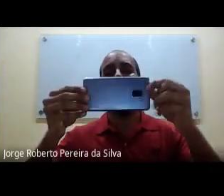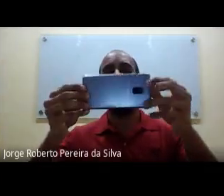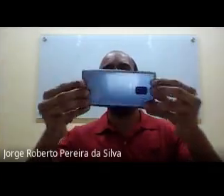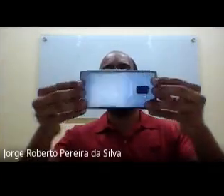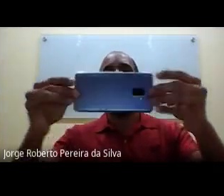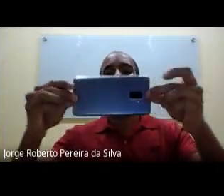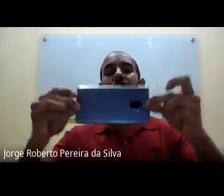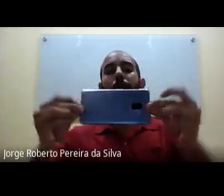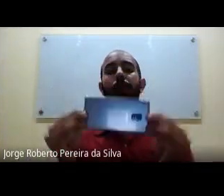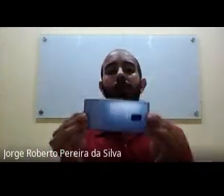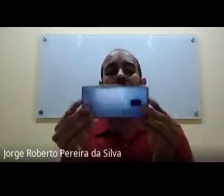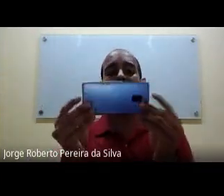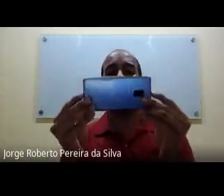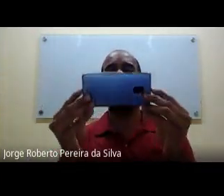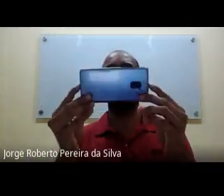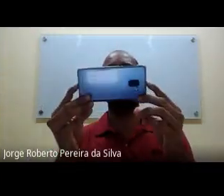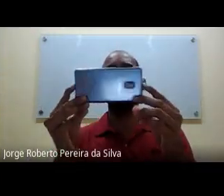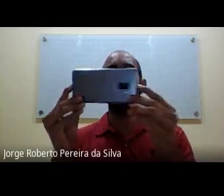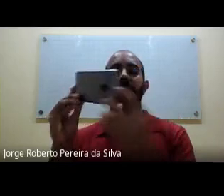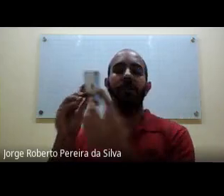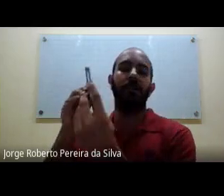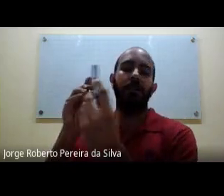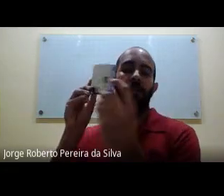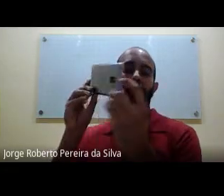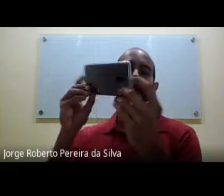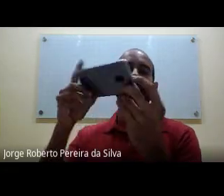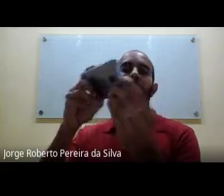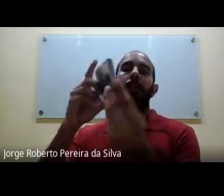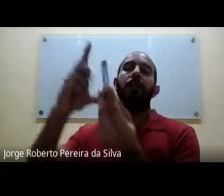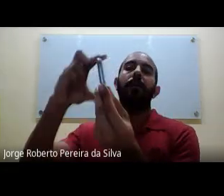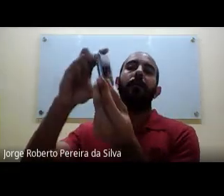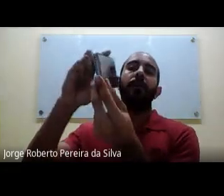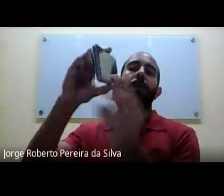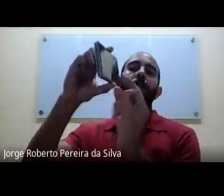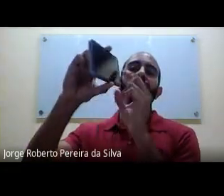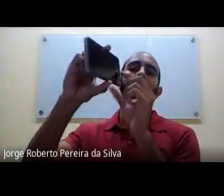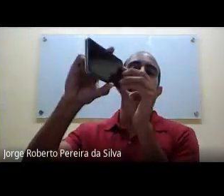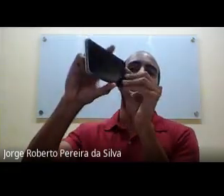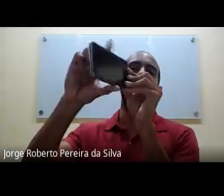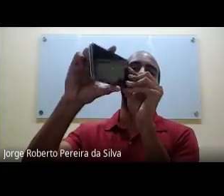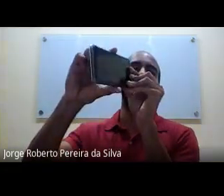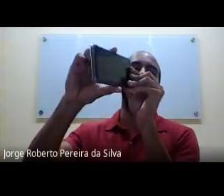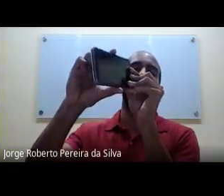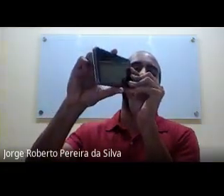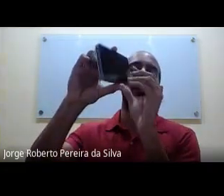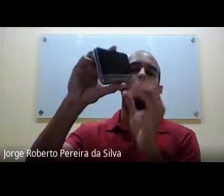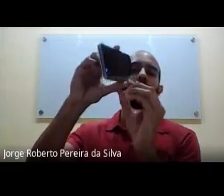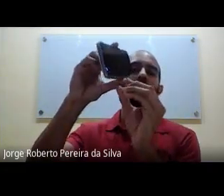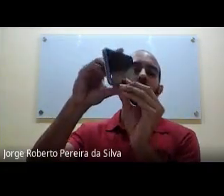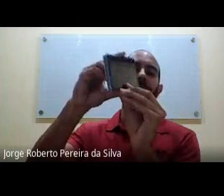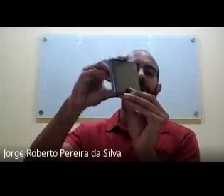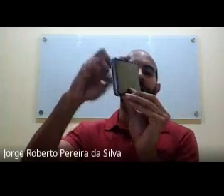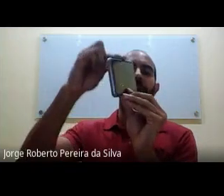celular, se eu aplico uma força sobre as duas laterais aqui, mas eu aplico sobre uma lateral superior ou